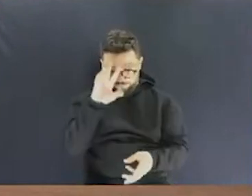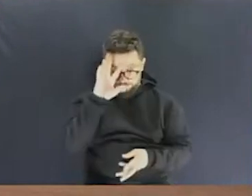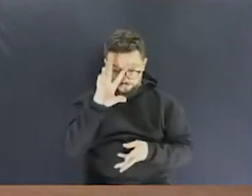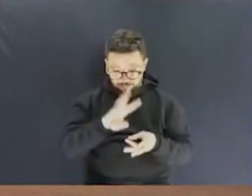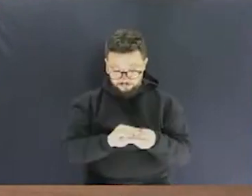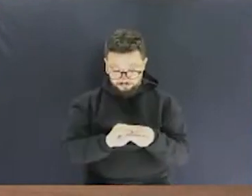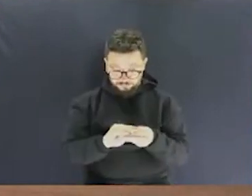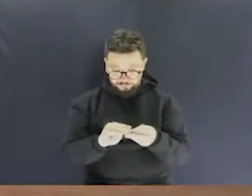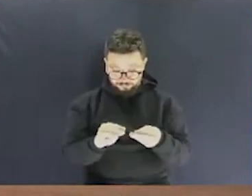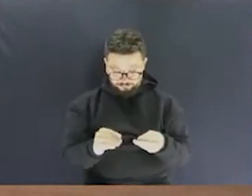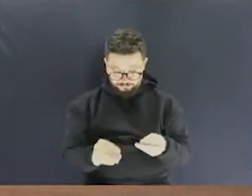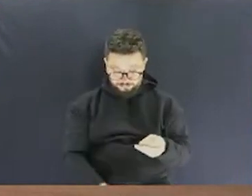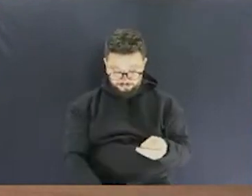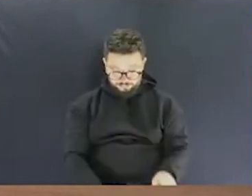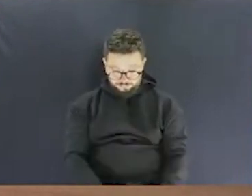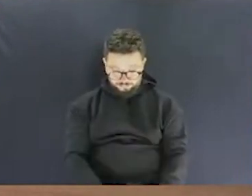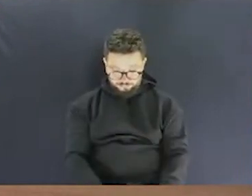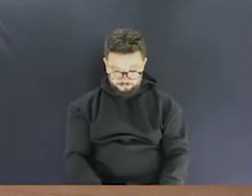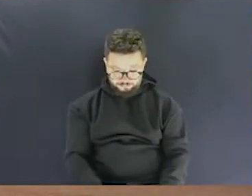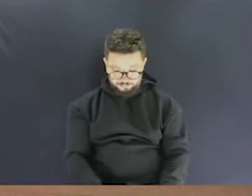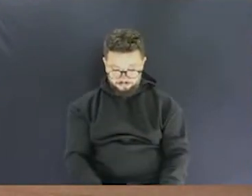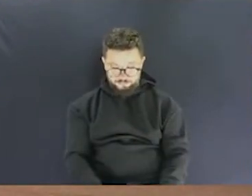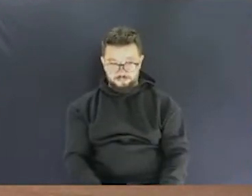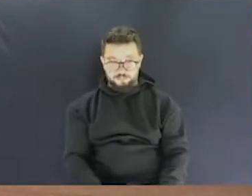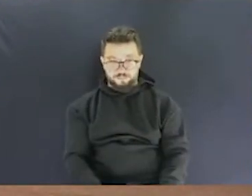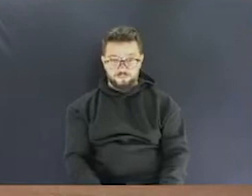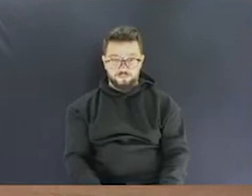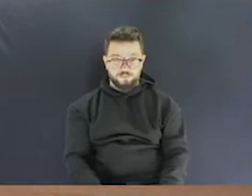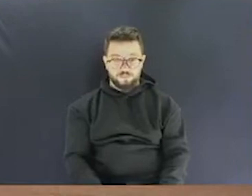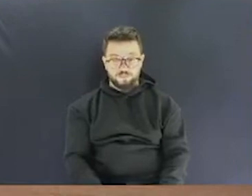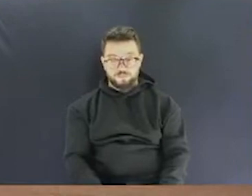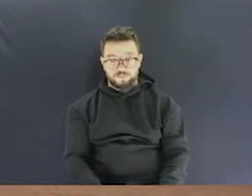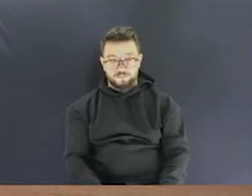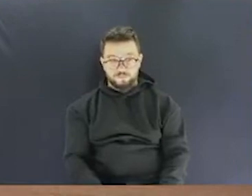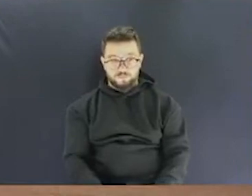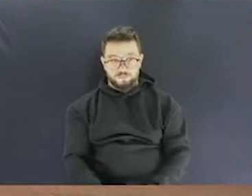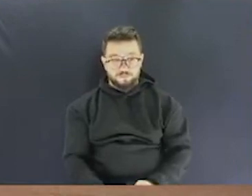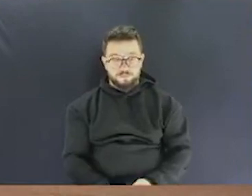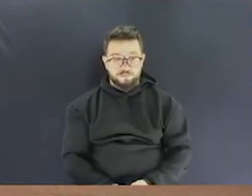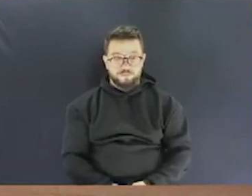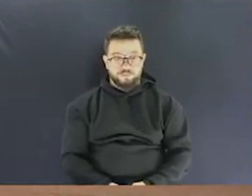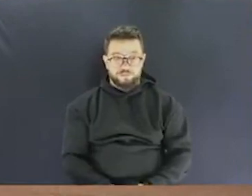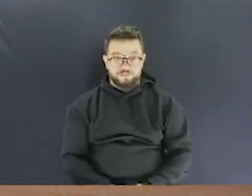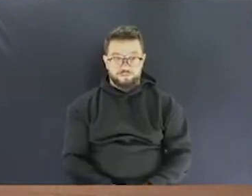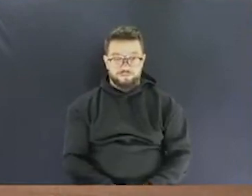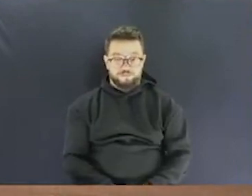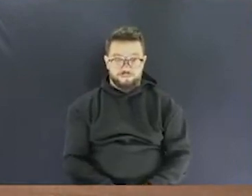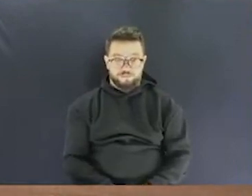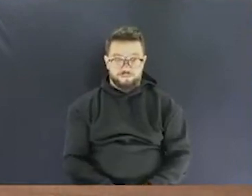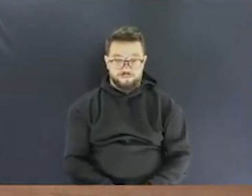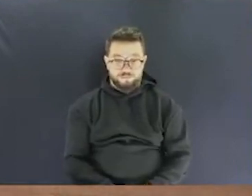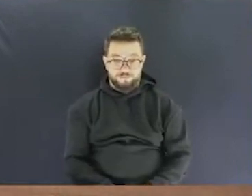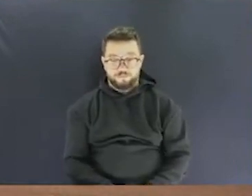escolas que ofertam turmas em ensino integral e a gente vê que realmente tem uma meta em relação a isso. Quando a gente visita